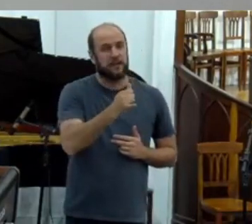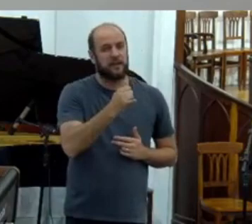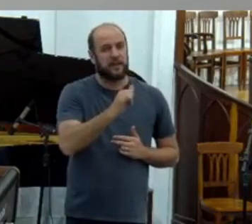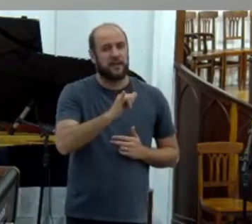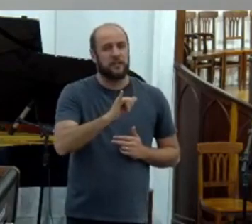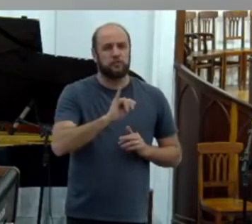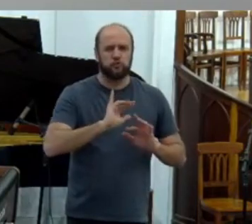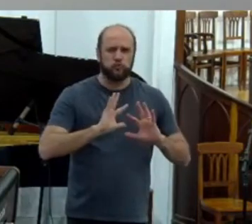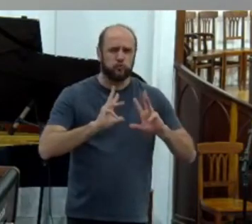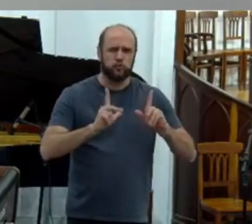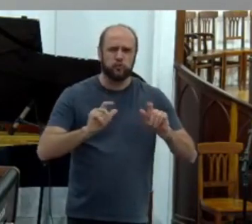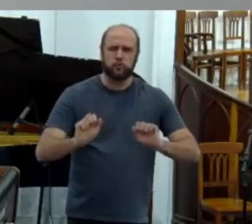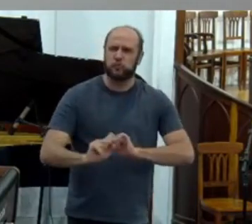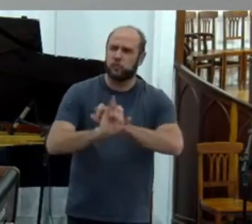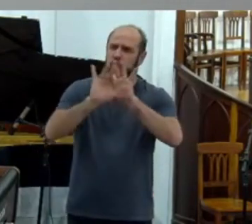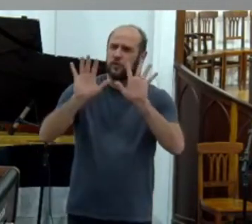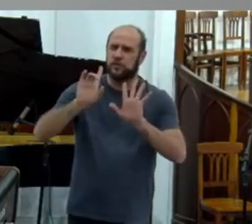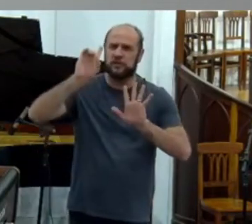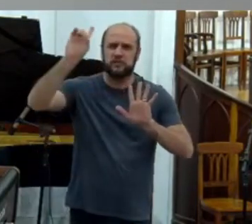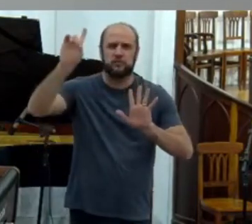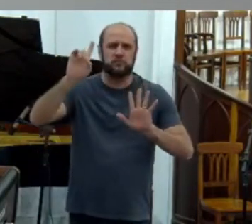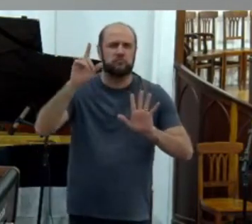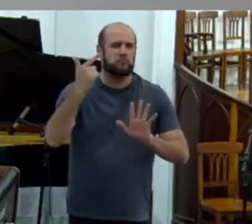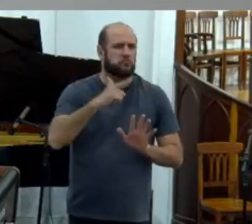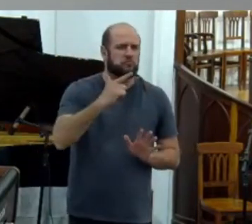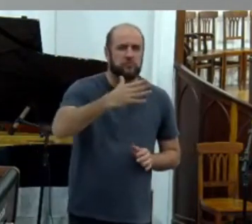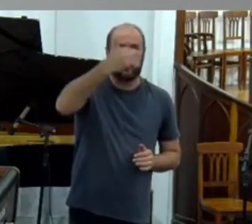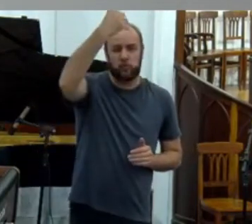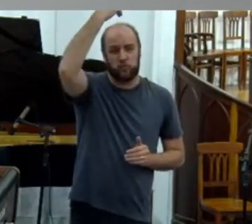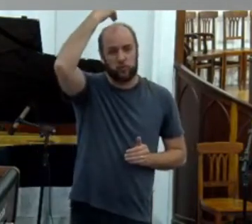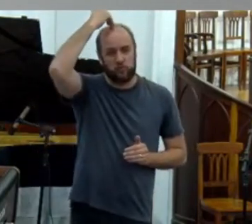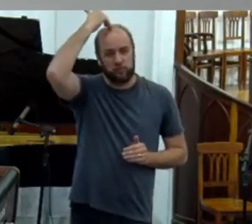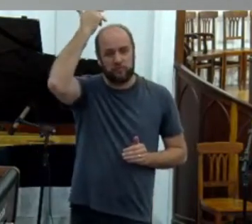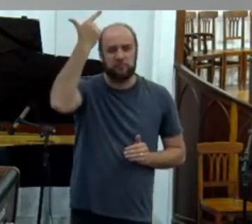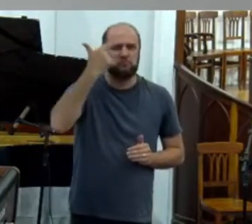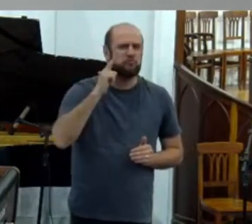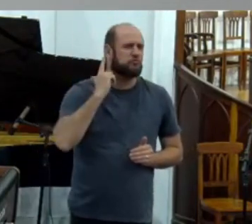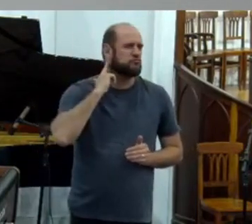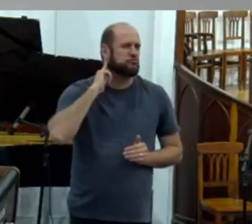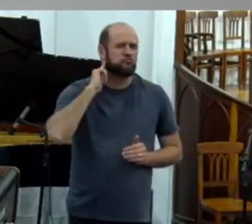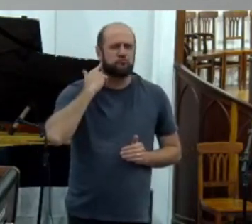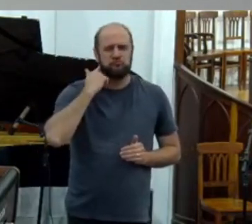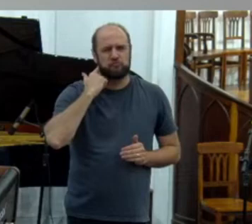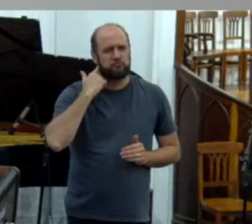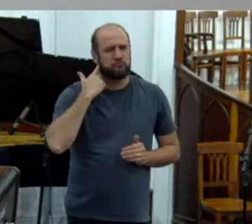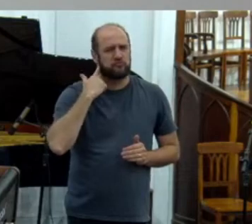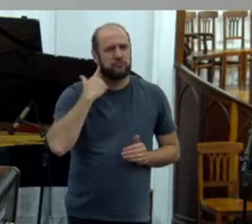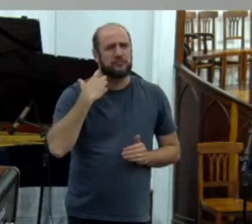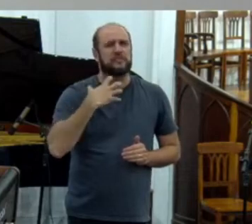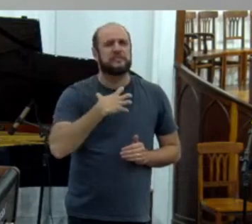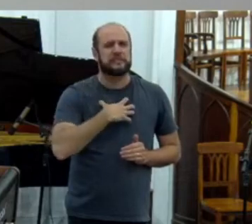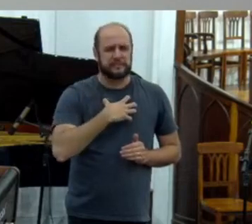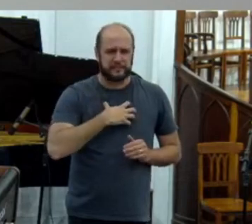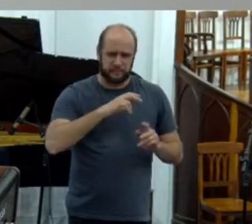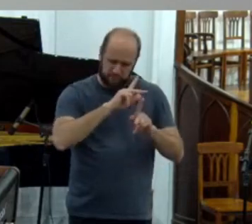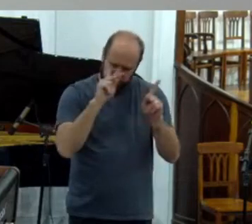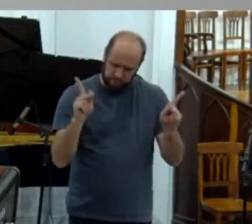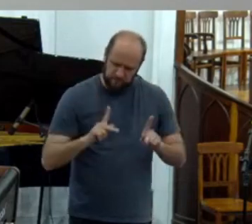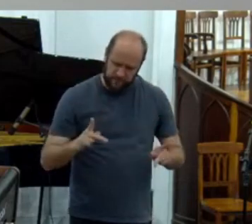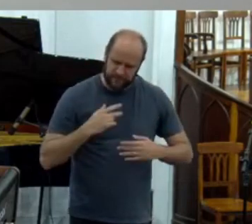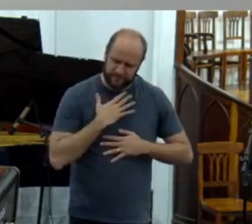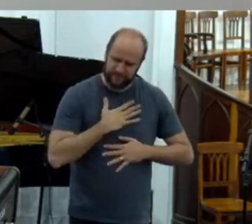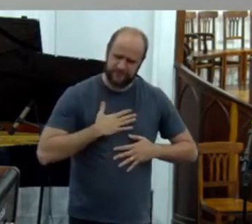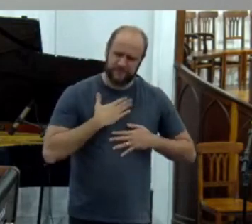nosso Deus, não manchado por culpa, não maculado e um ato pacífico,